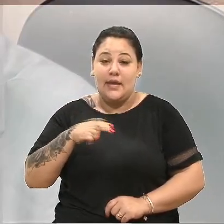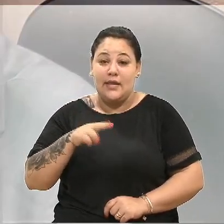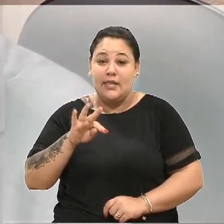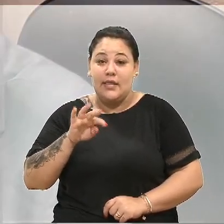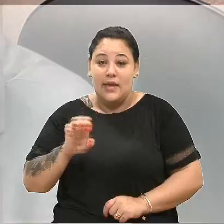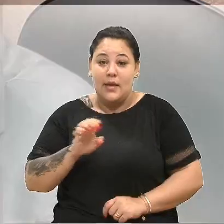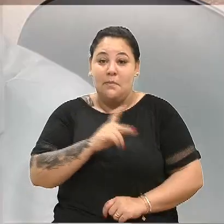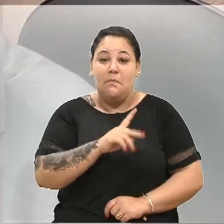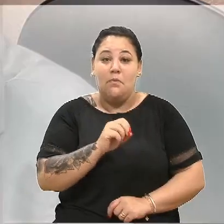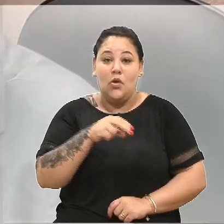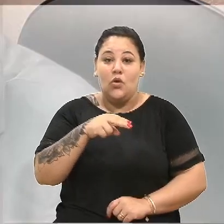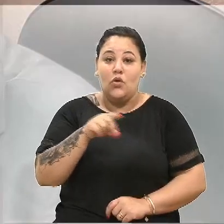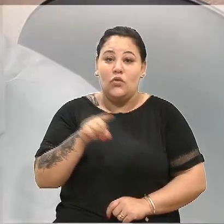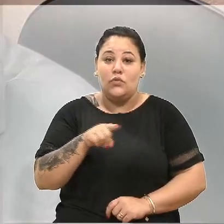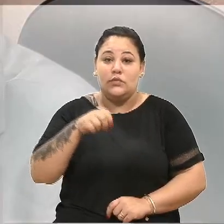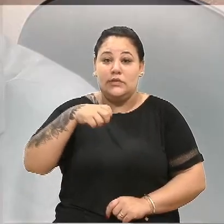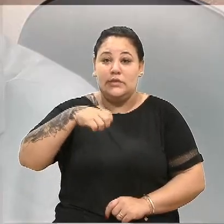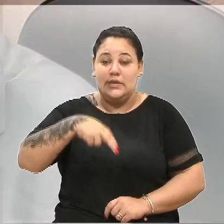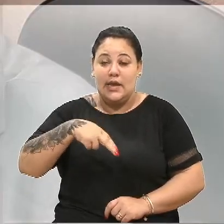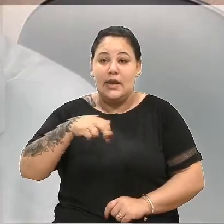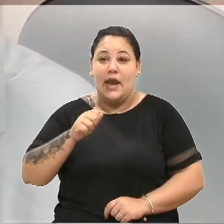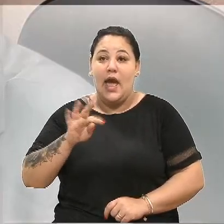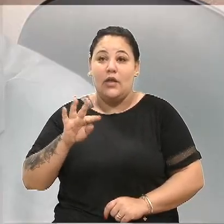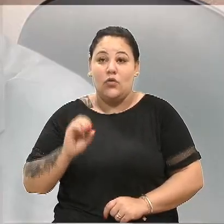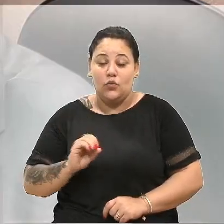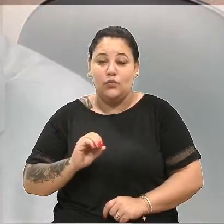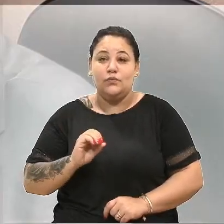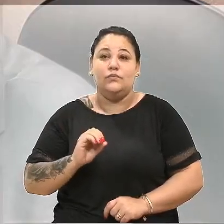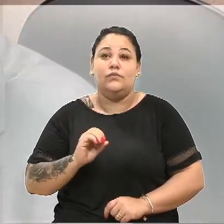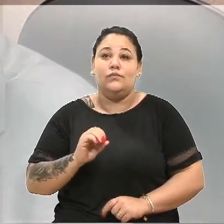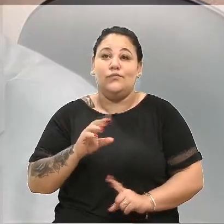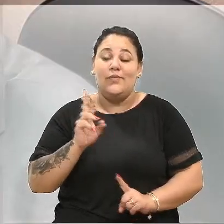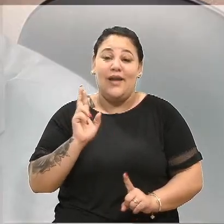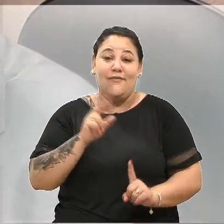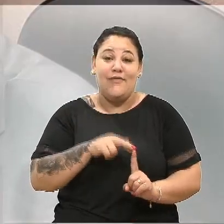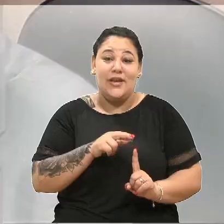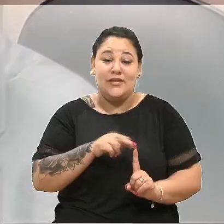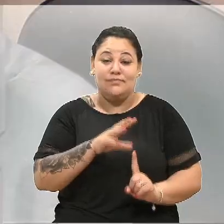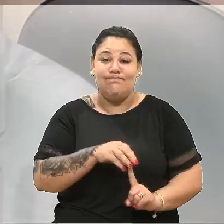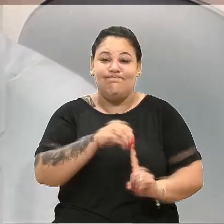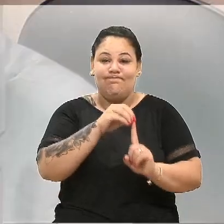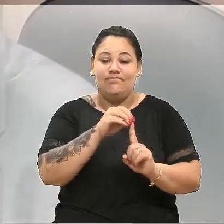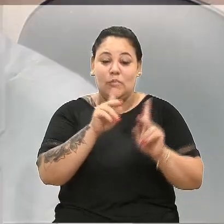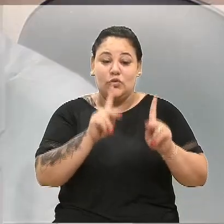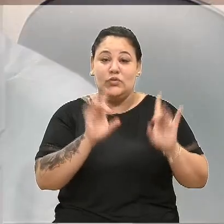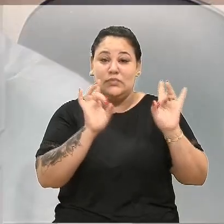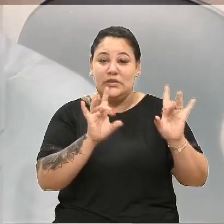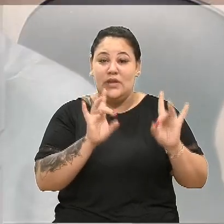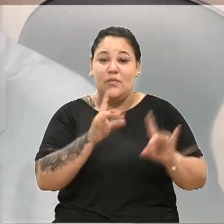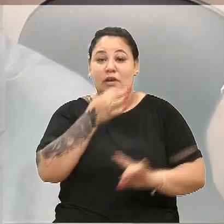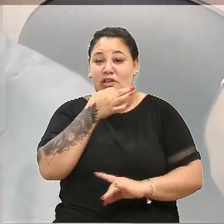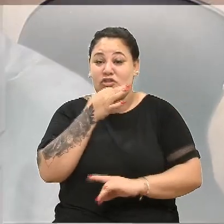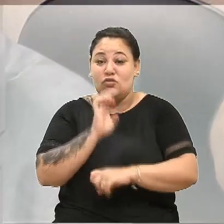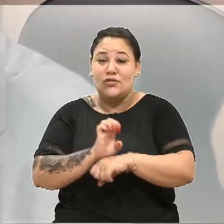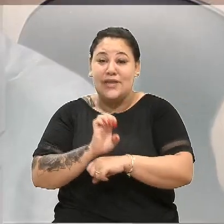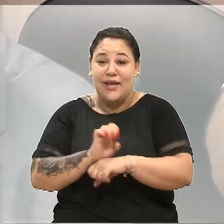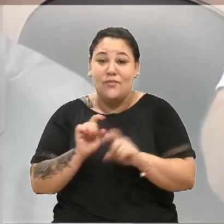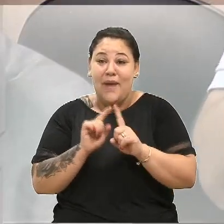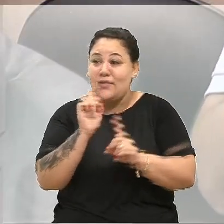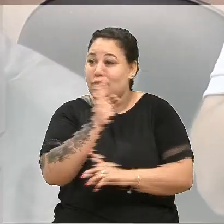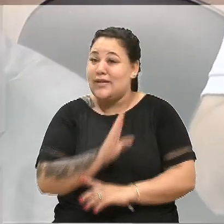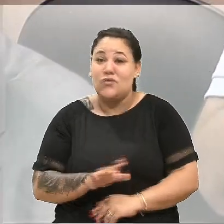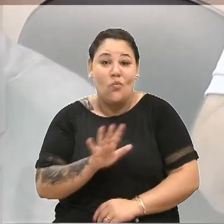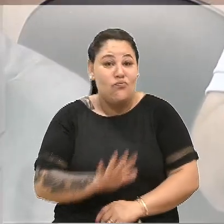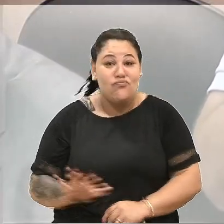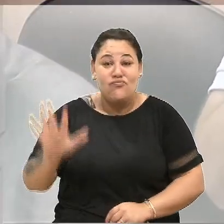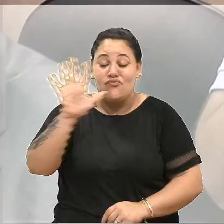uma referência não só para Caxias do Sul, para o Estado, mas uma referência nacional de tudo que fez